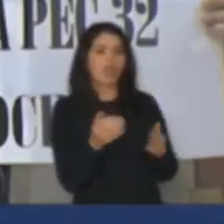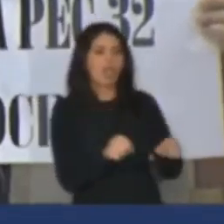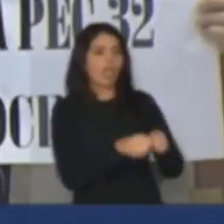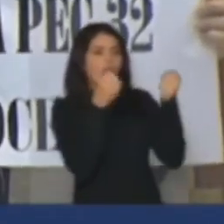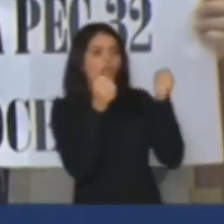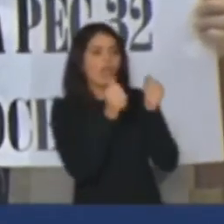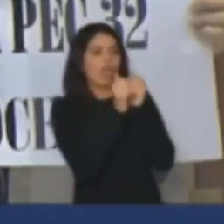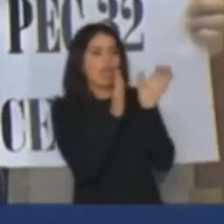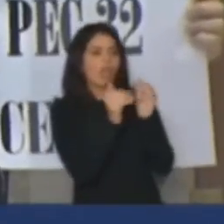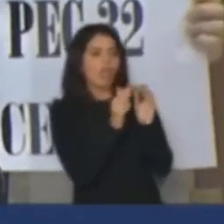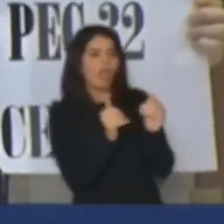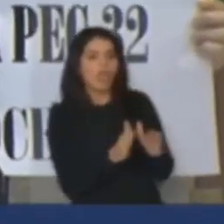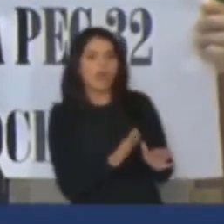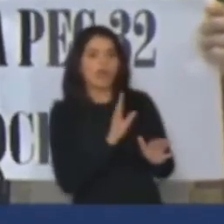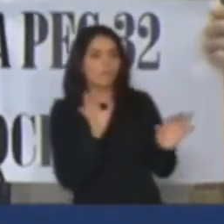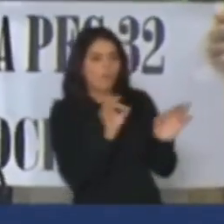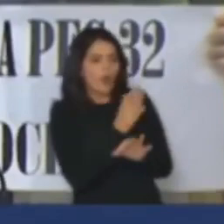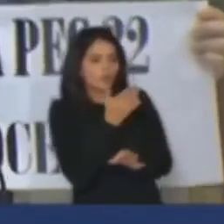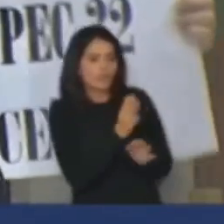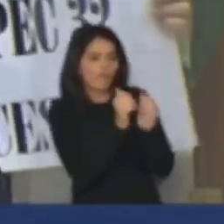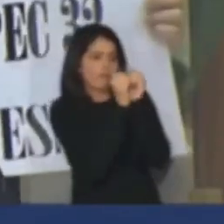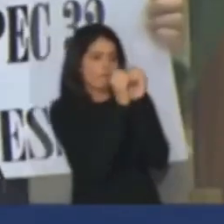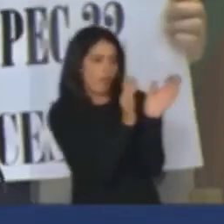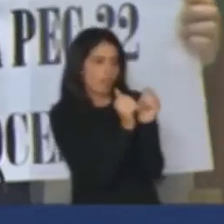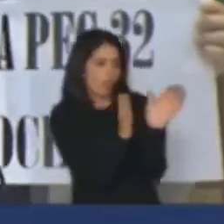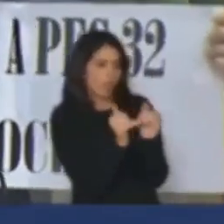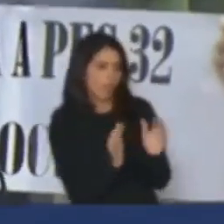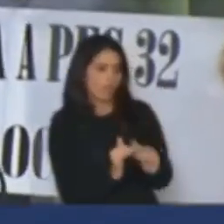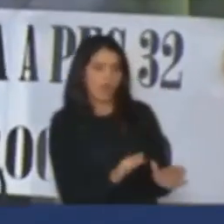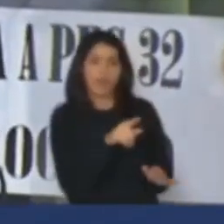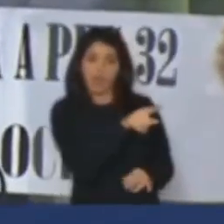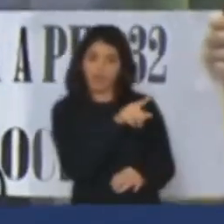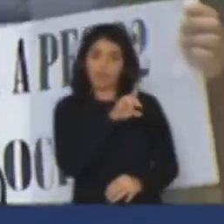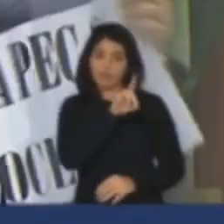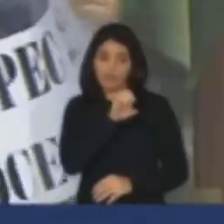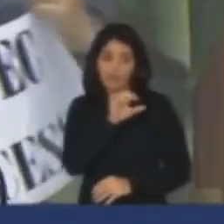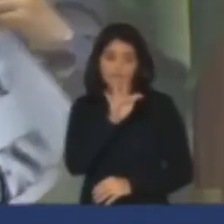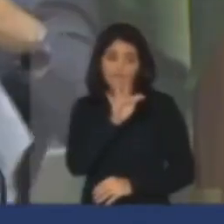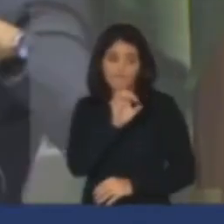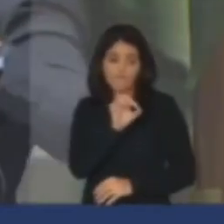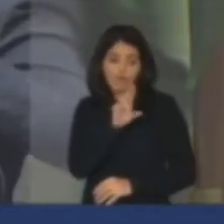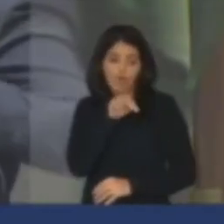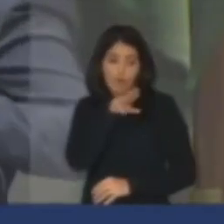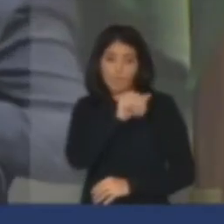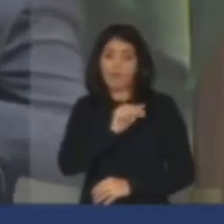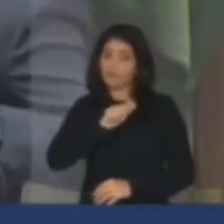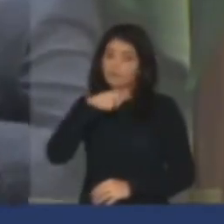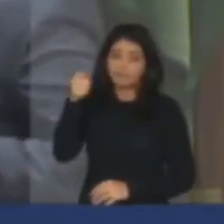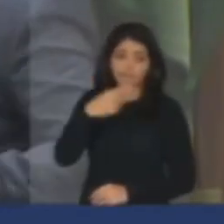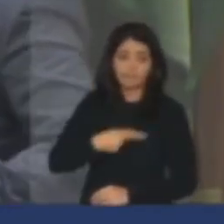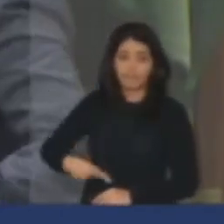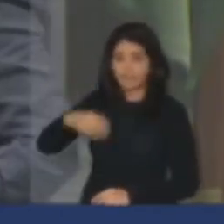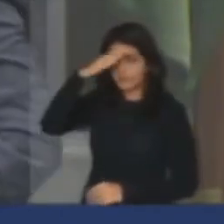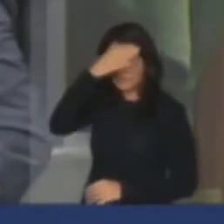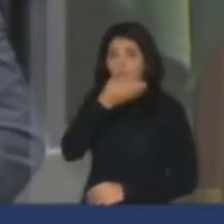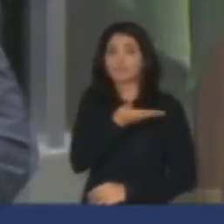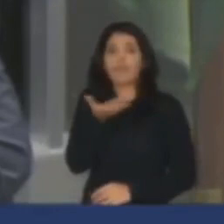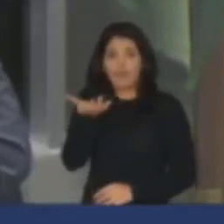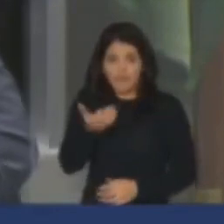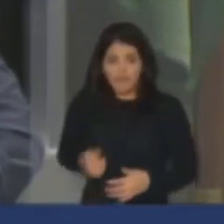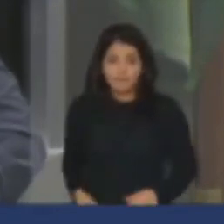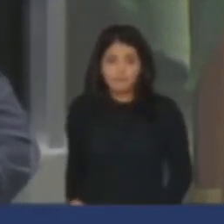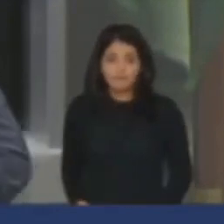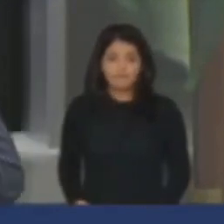desmanchar, desconstruir, que é a única palavra que esse presidente Jair Bolsonaro conhece, é outra coisa.